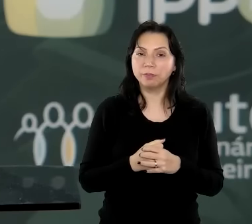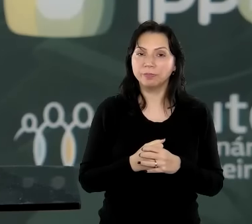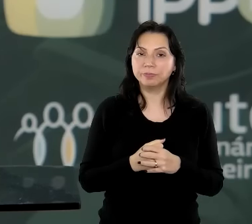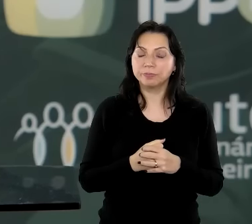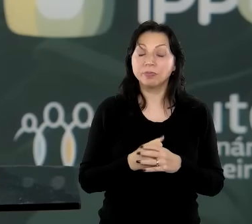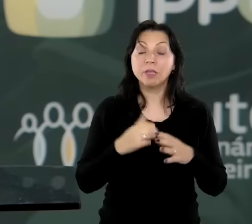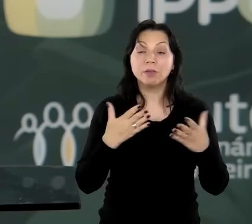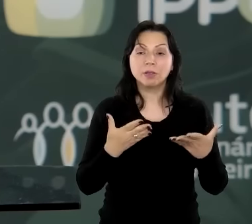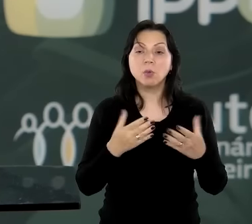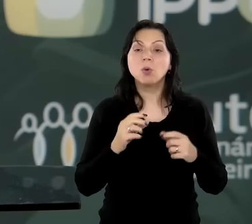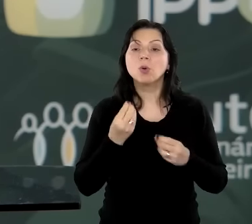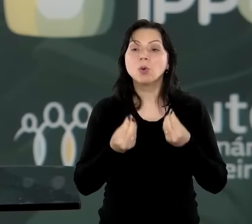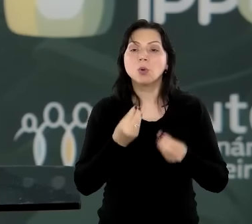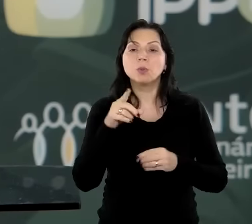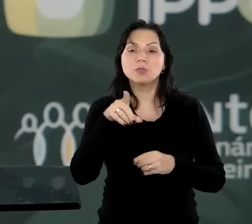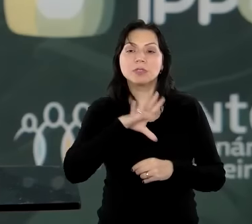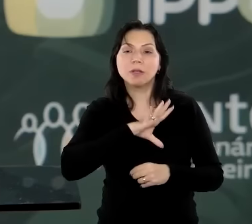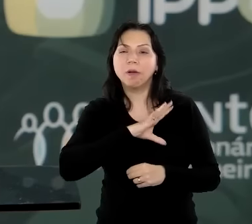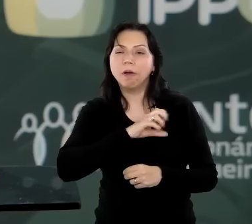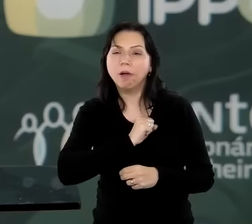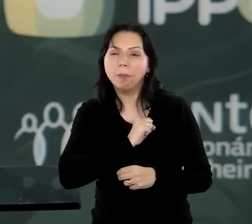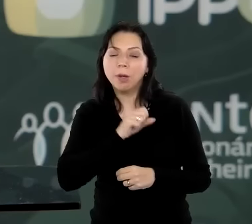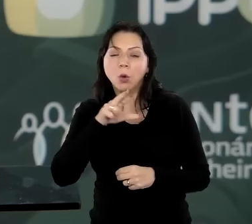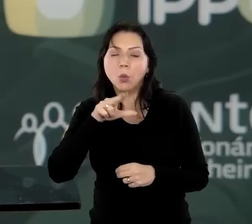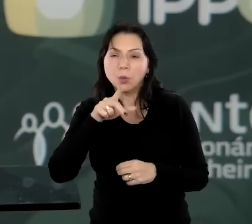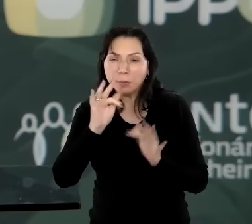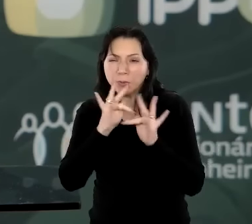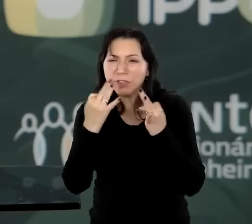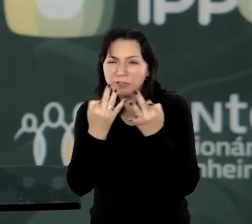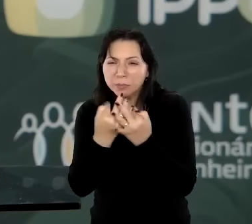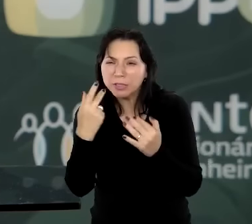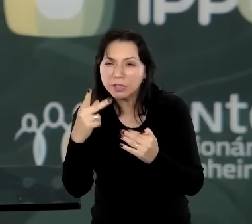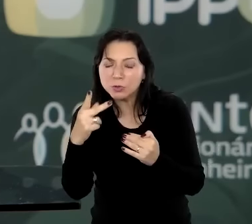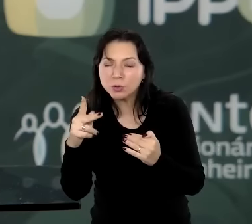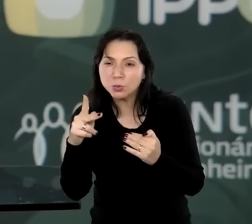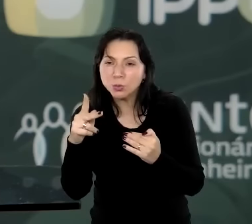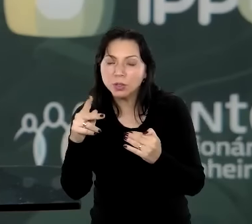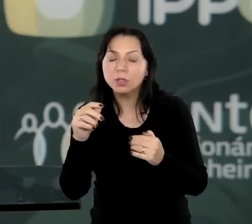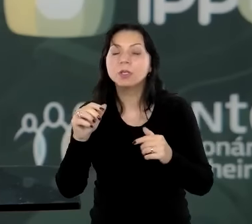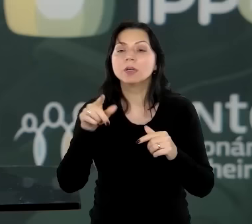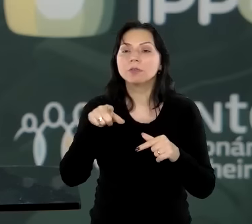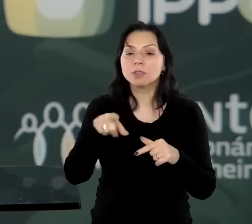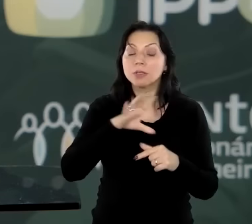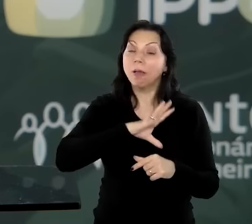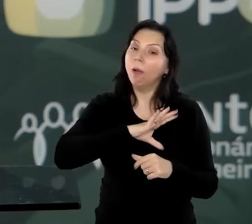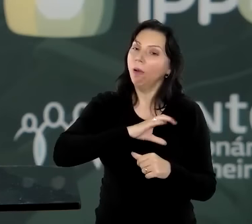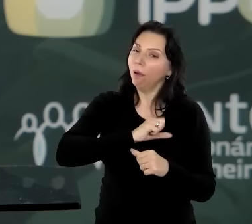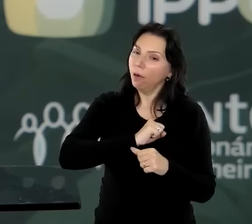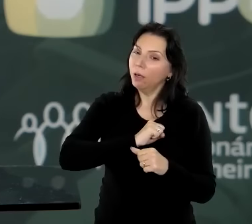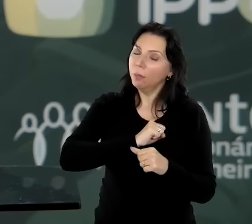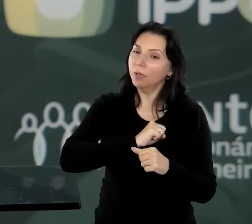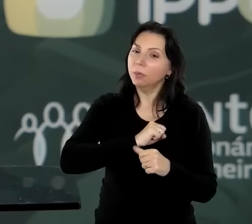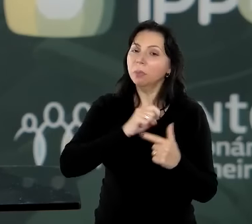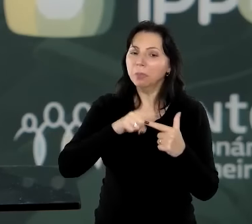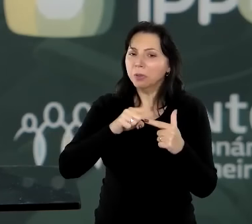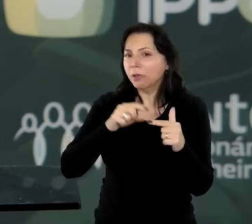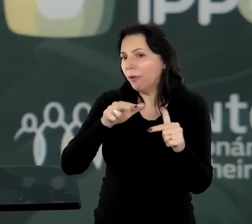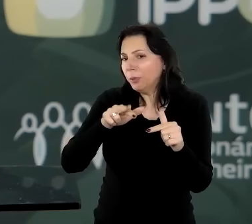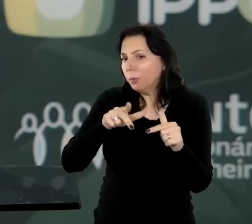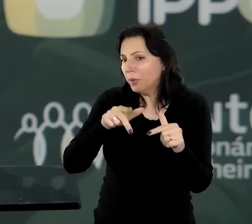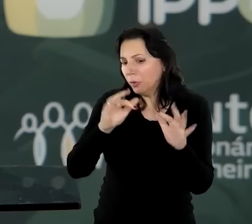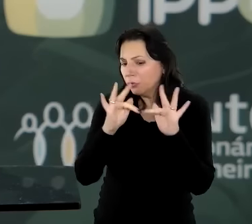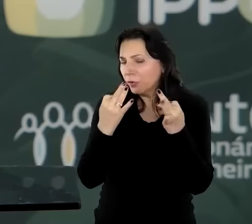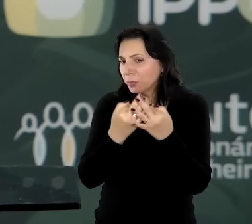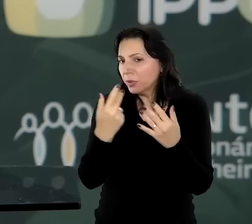Como é que você ama um irmão de sangue? Você ama porque é seu irmão. Você ama apesar dos